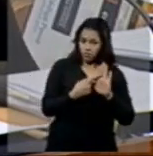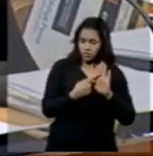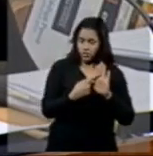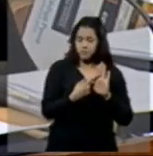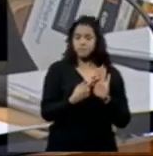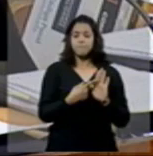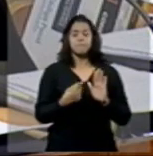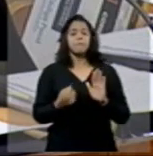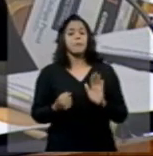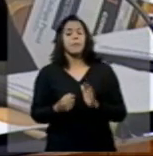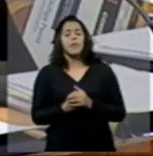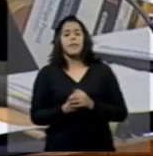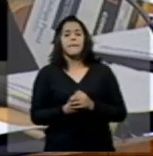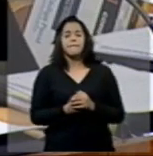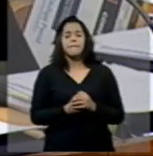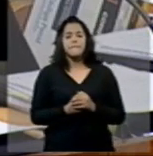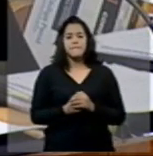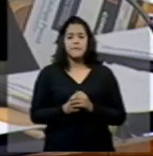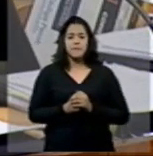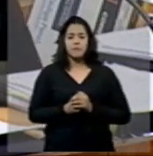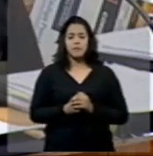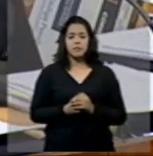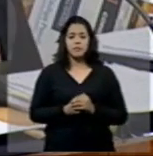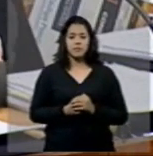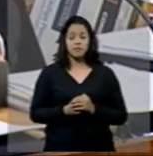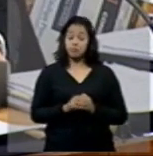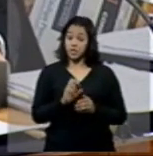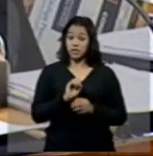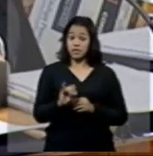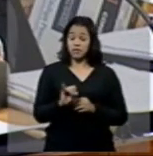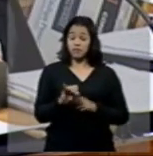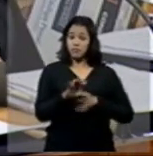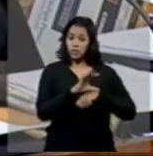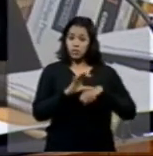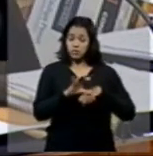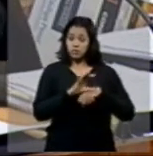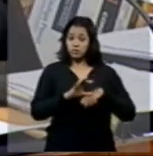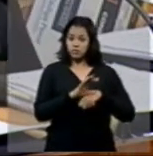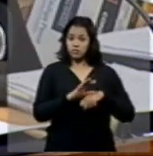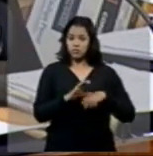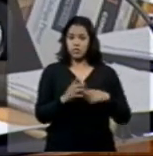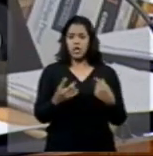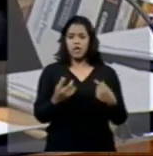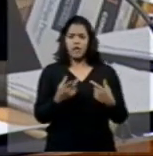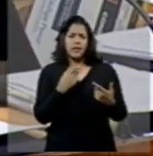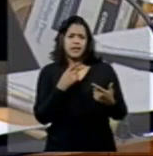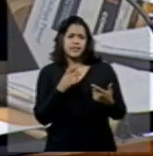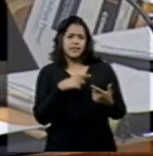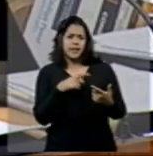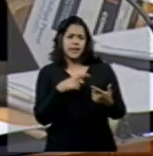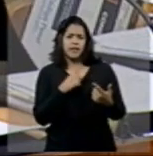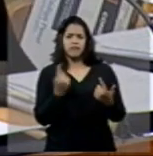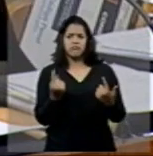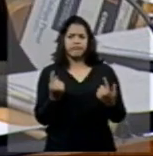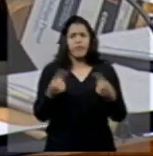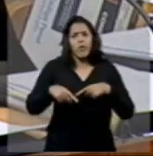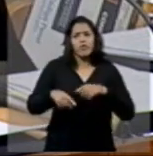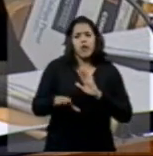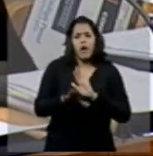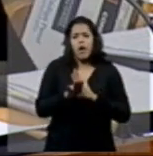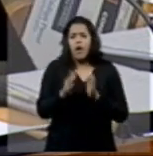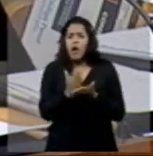ou implicitamente, se ela, por violação a algum de seus